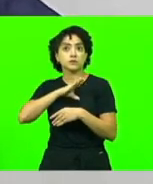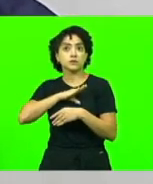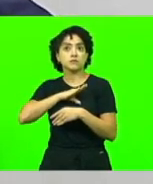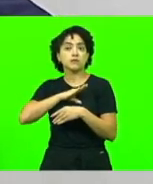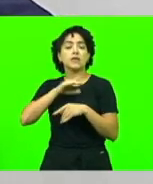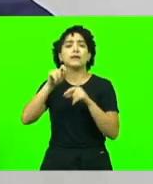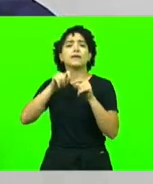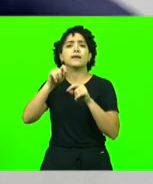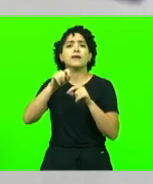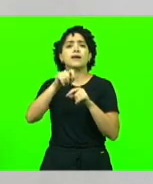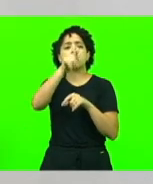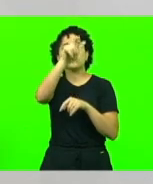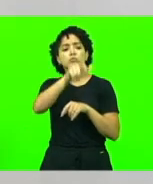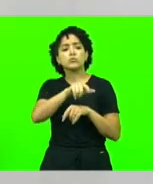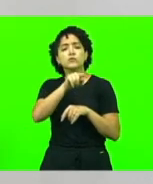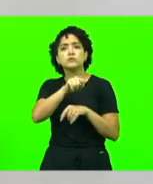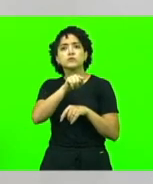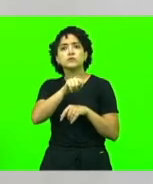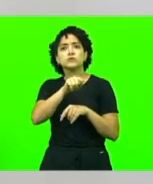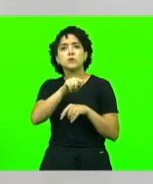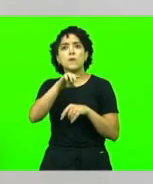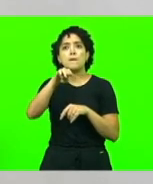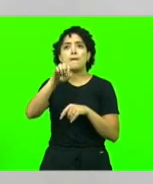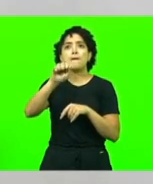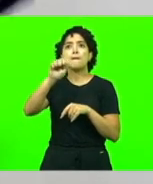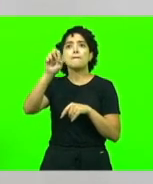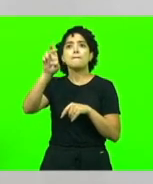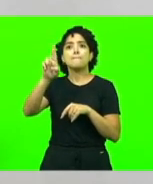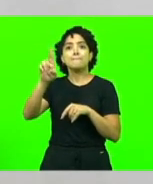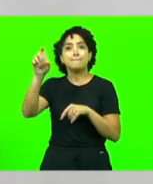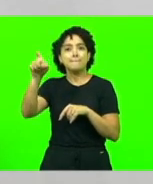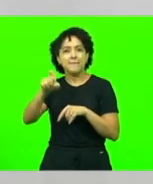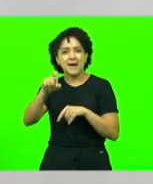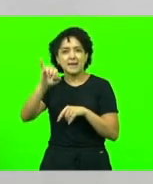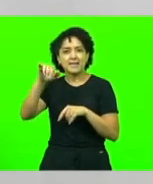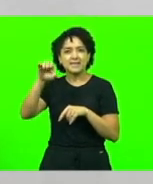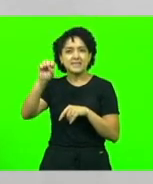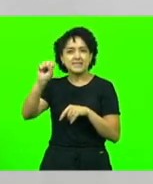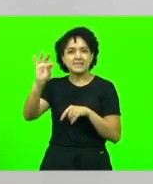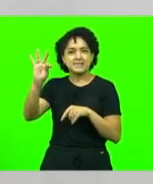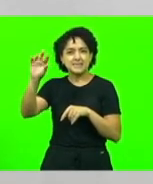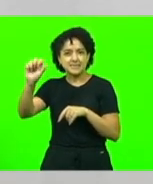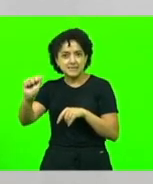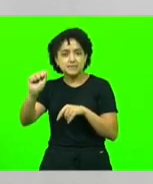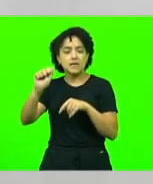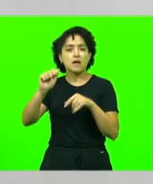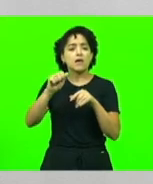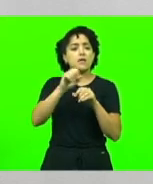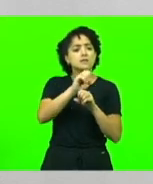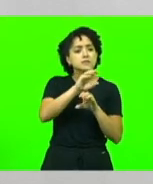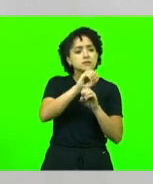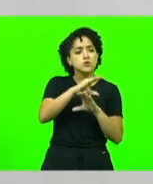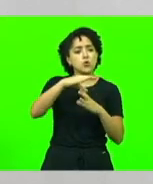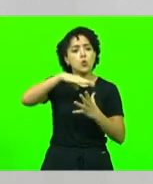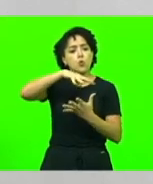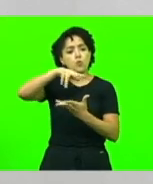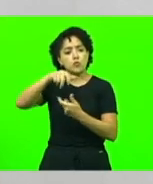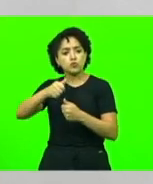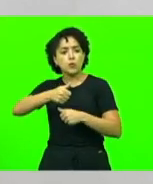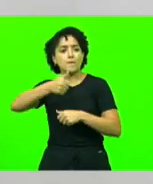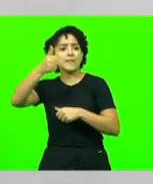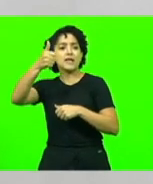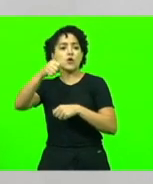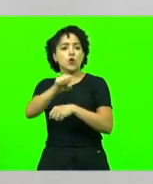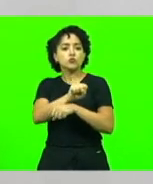deputada Ana? Um marxista, que ensinou ele que o mundo é melhor através do